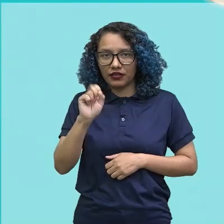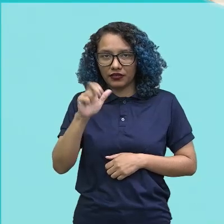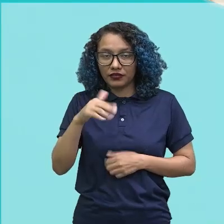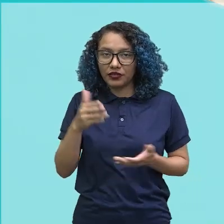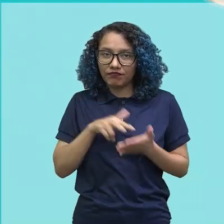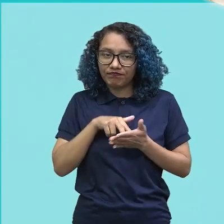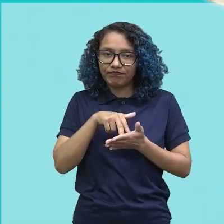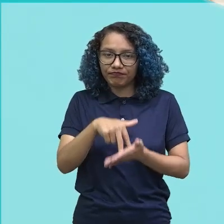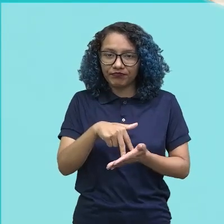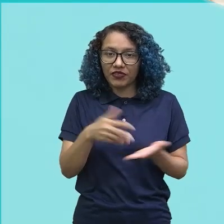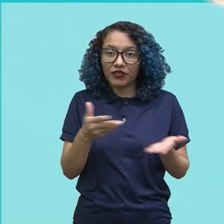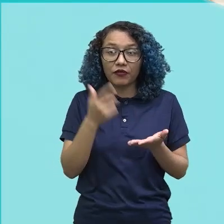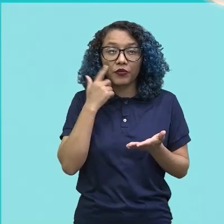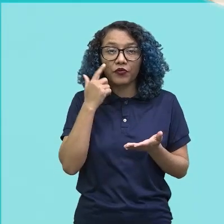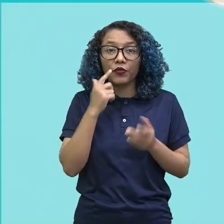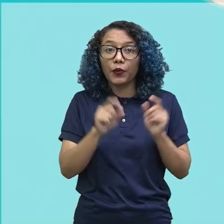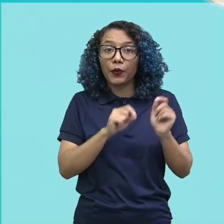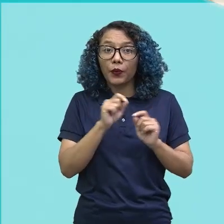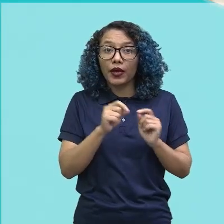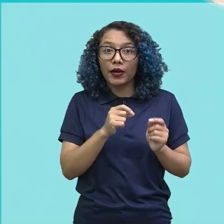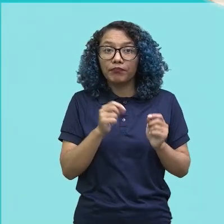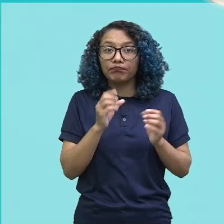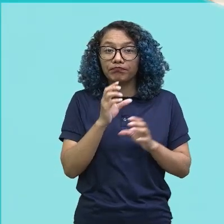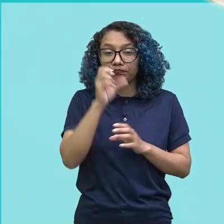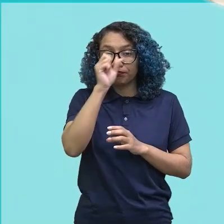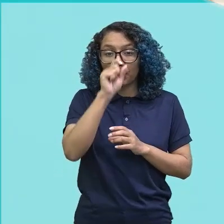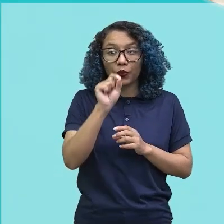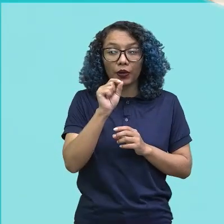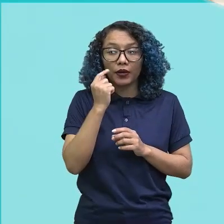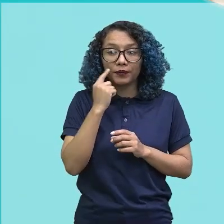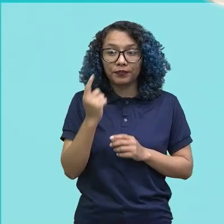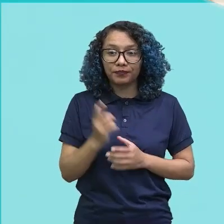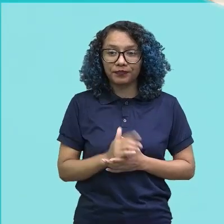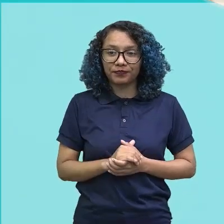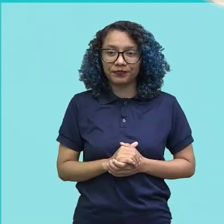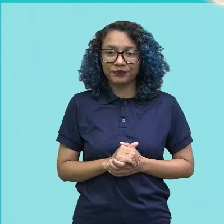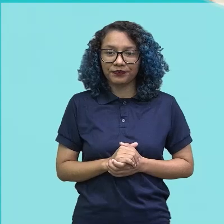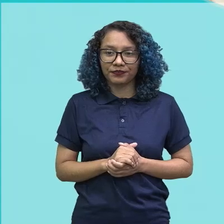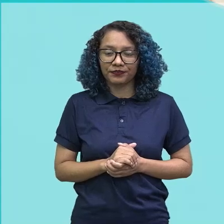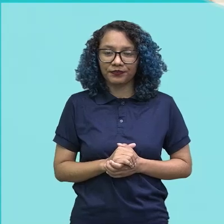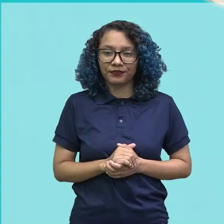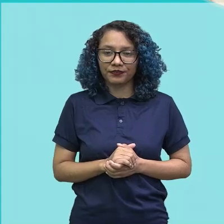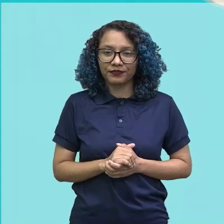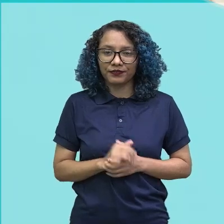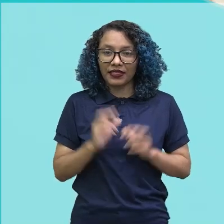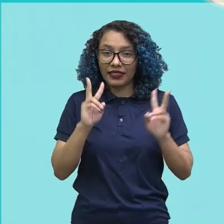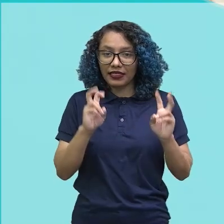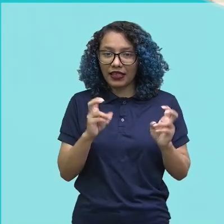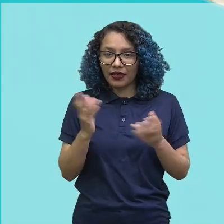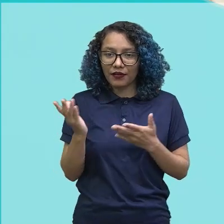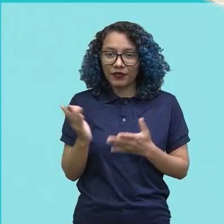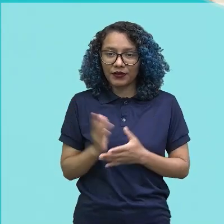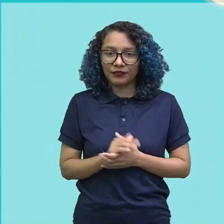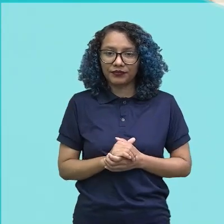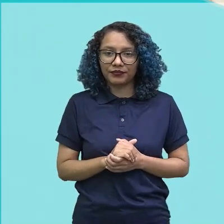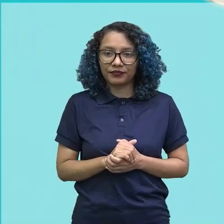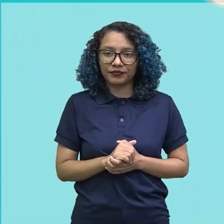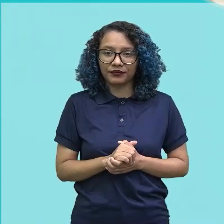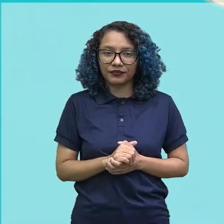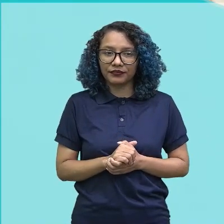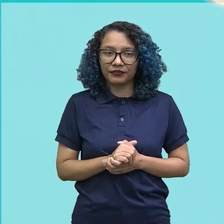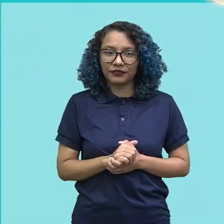neste momento. O que vamos aprender nesta aula? Colocando aí para vocês o nosso objeto de conhecimento, esse objeto que nós